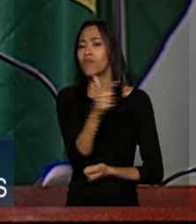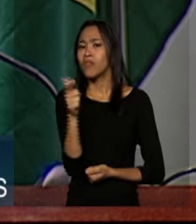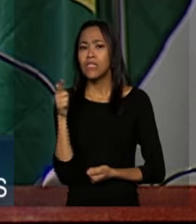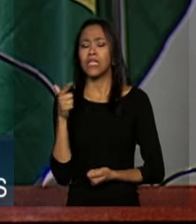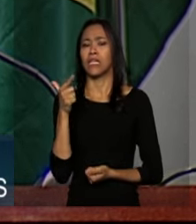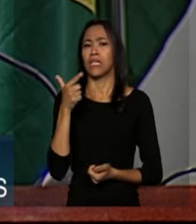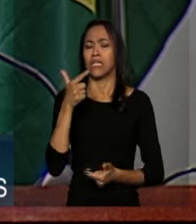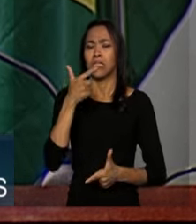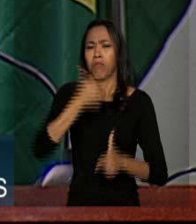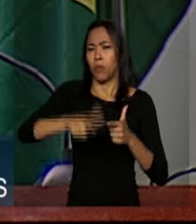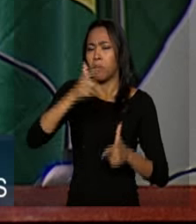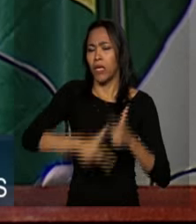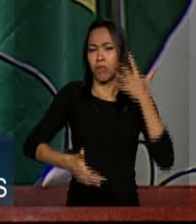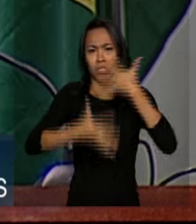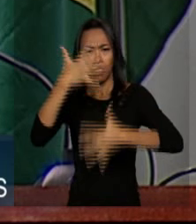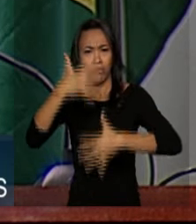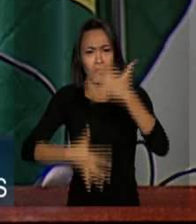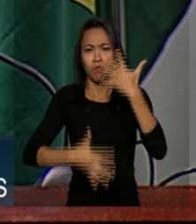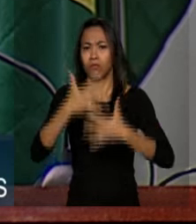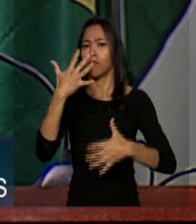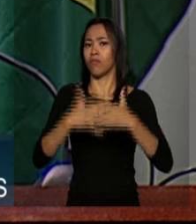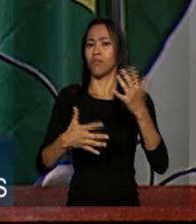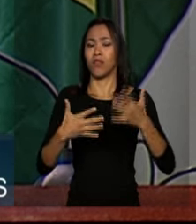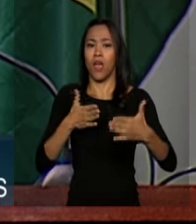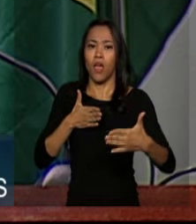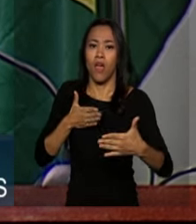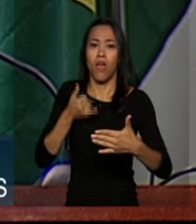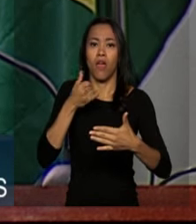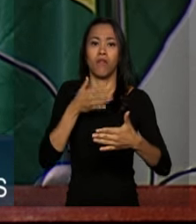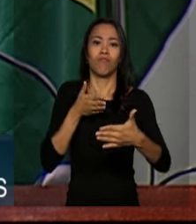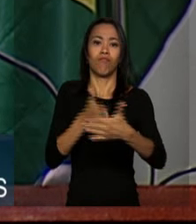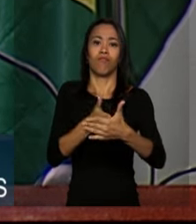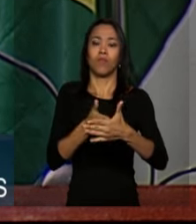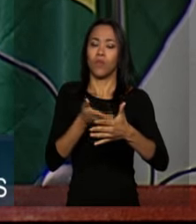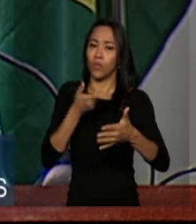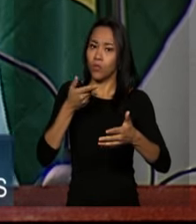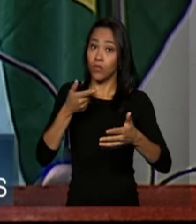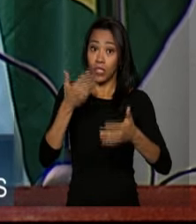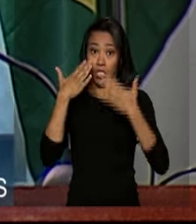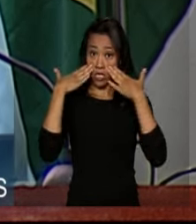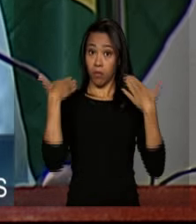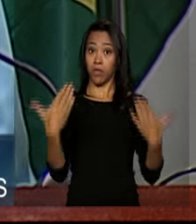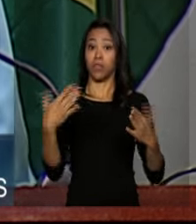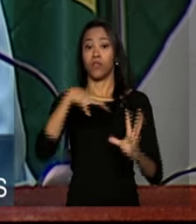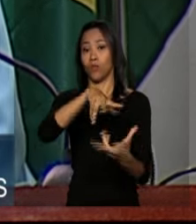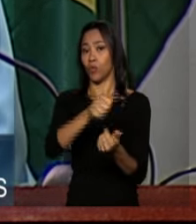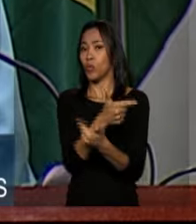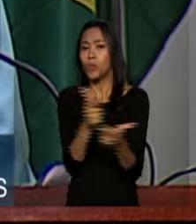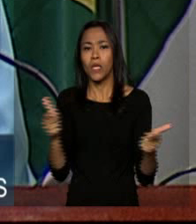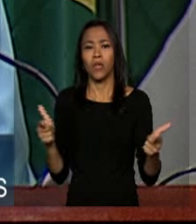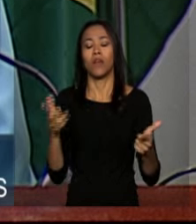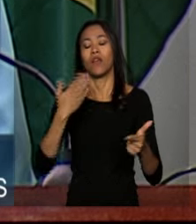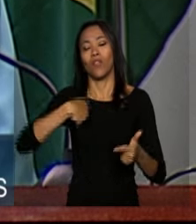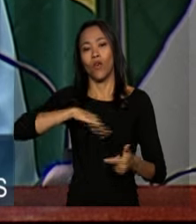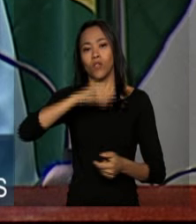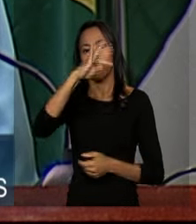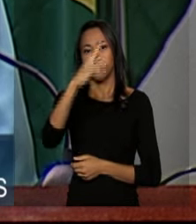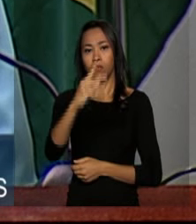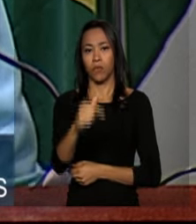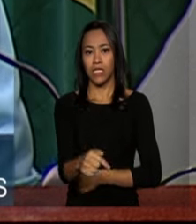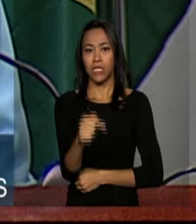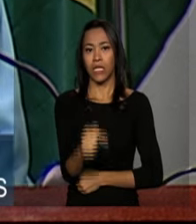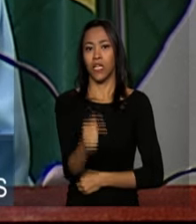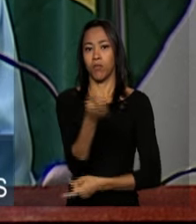possam interromper nossa trajetória de relevante presença no mundo. Somos a sétima